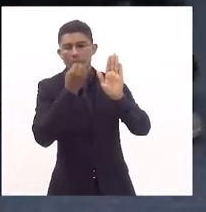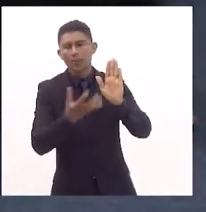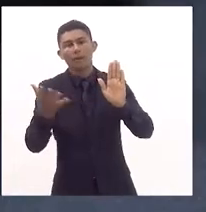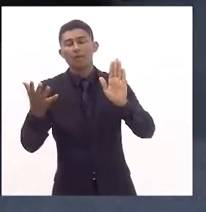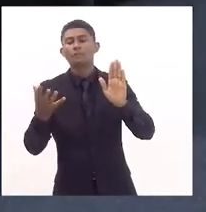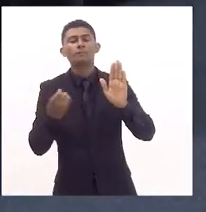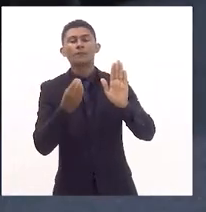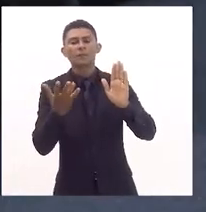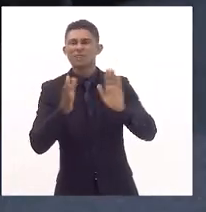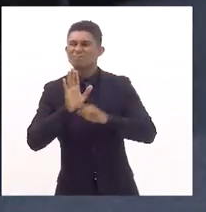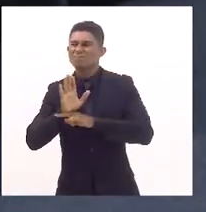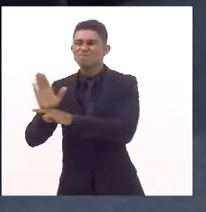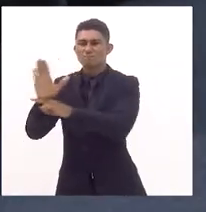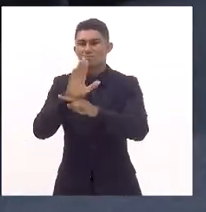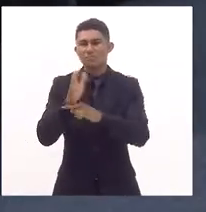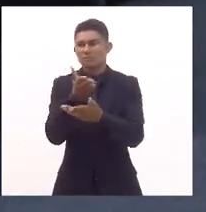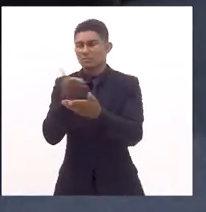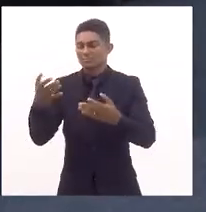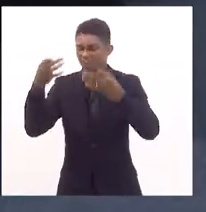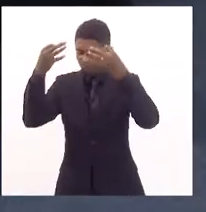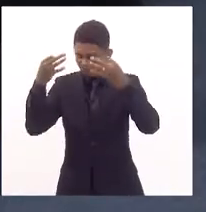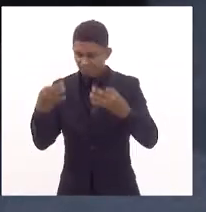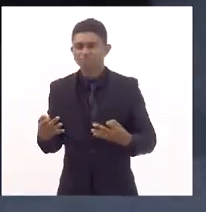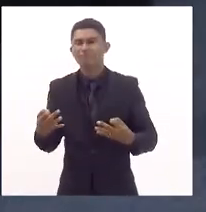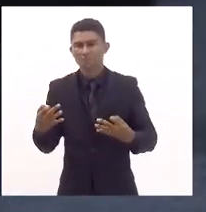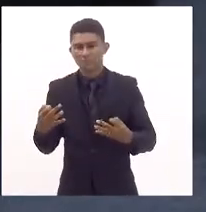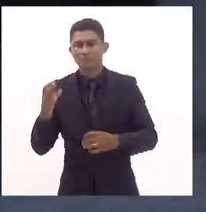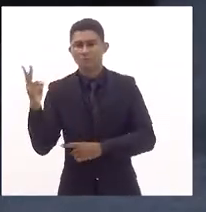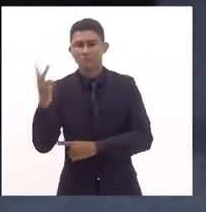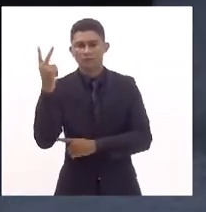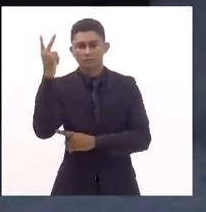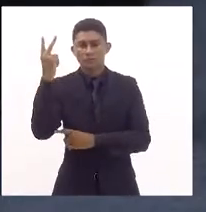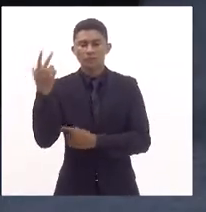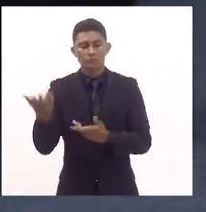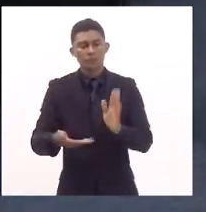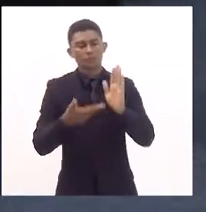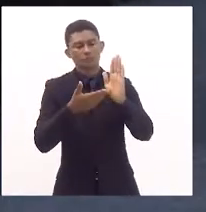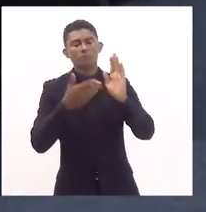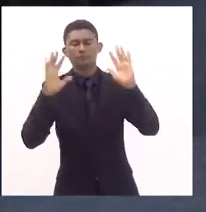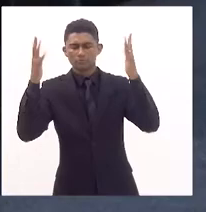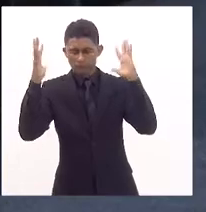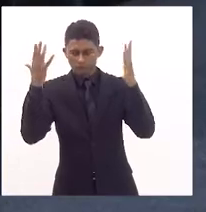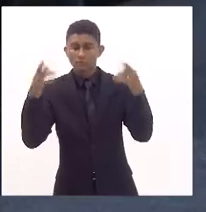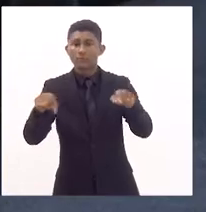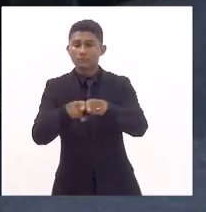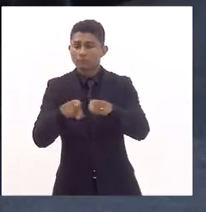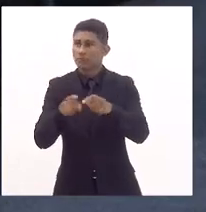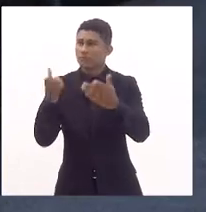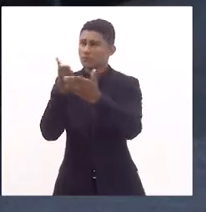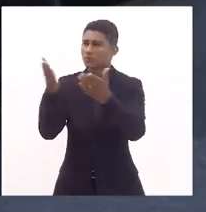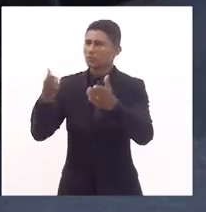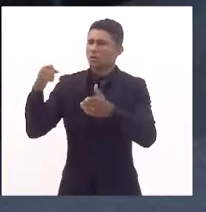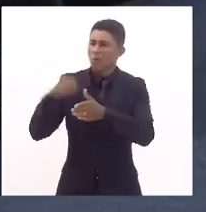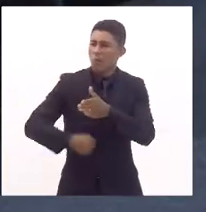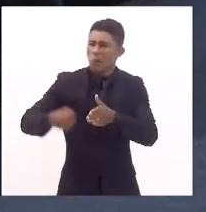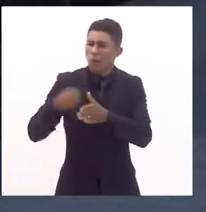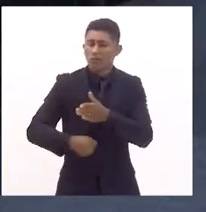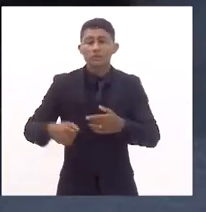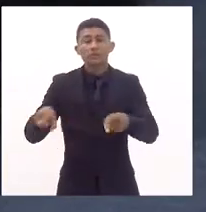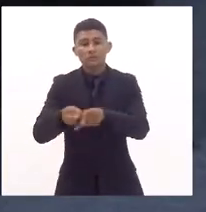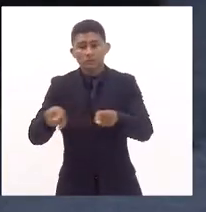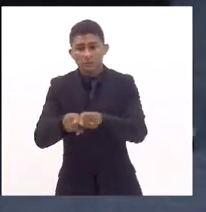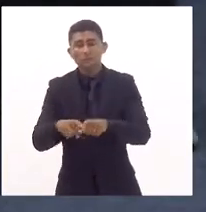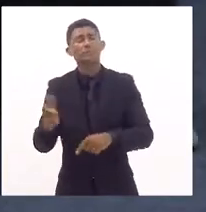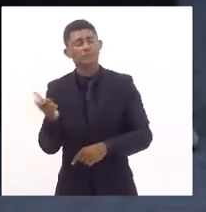de dignidade. E eu quero celebrá-lo, mas, sobretudo, celebrar a luta de vocês e de outros tantos